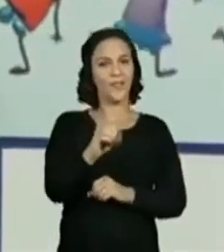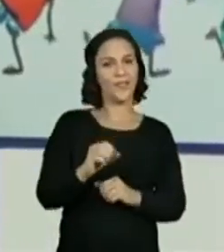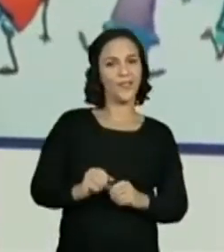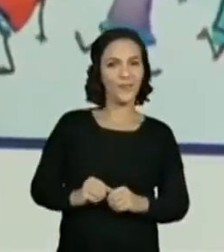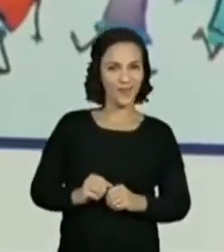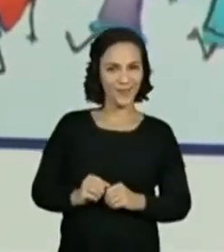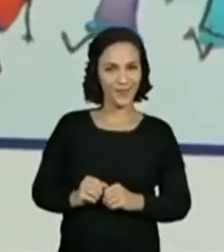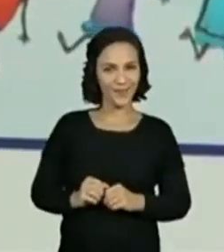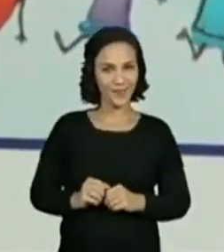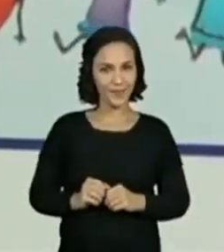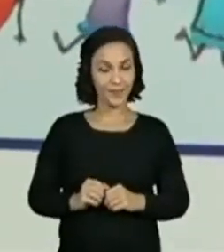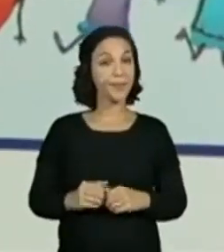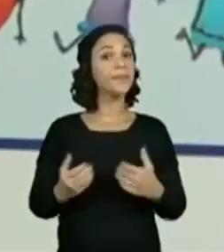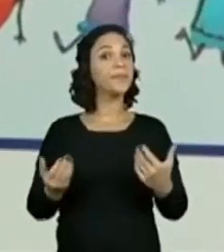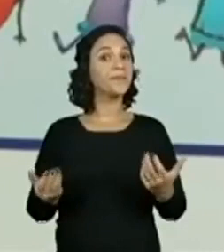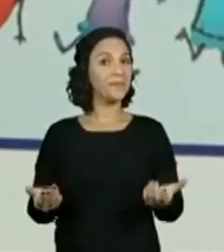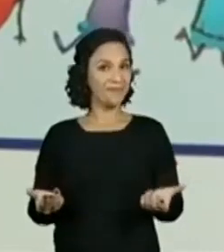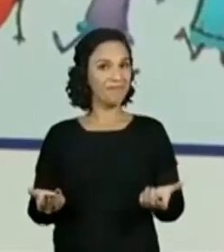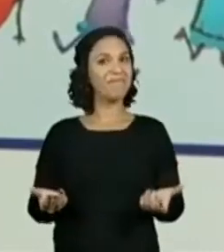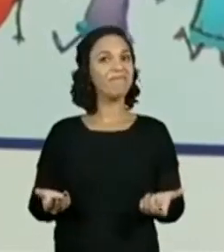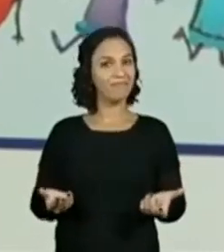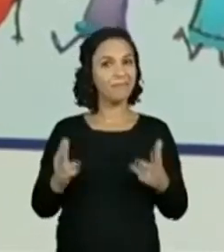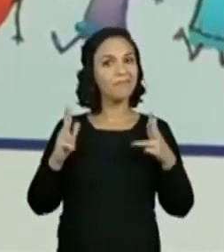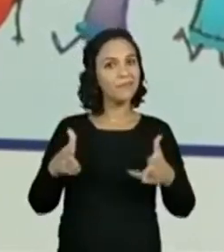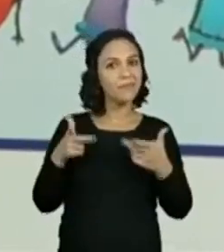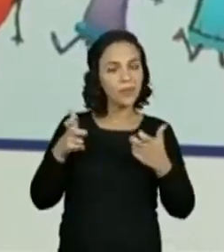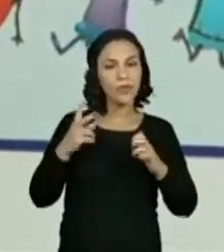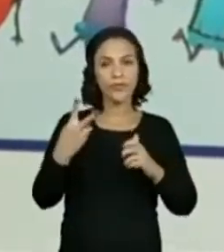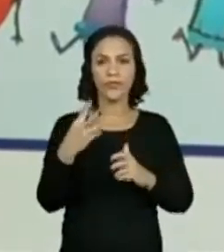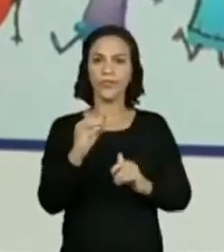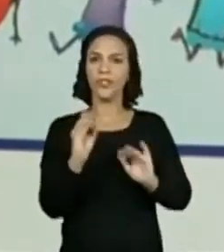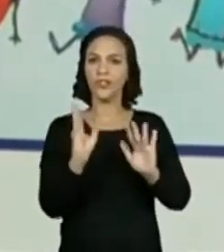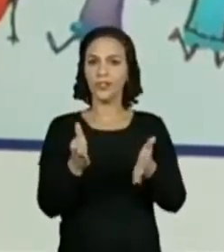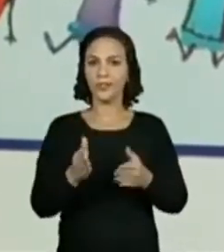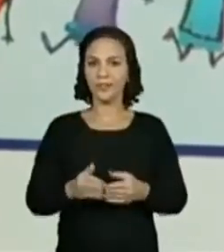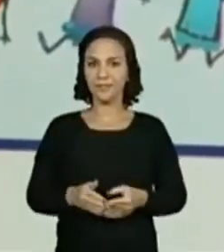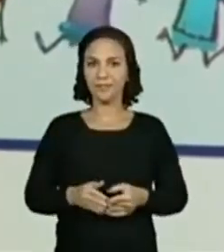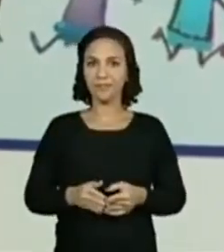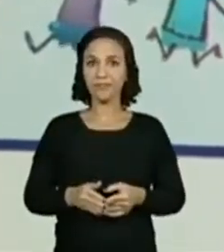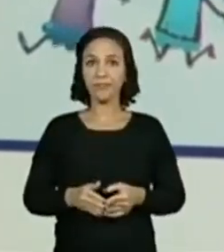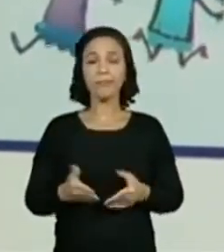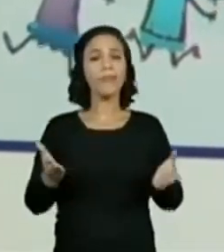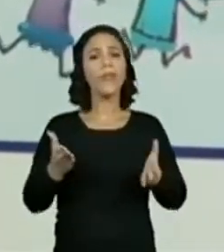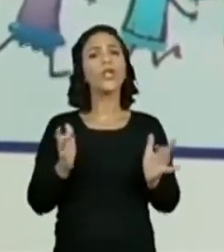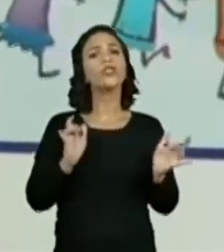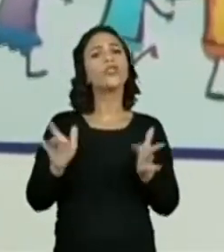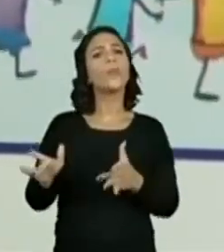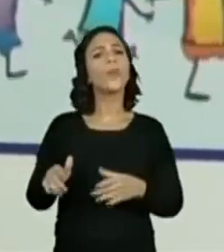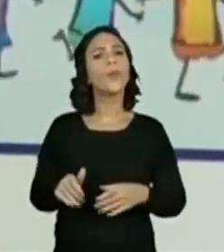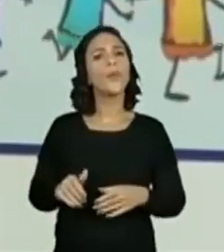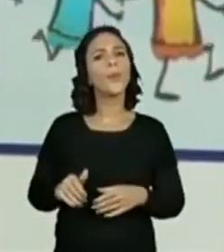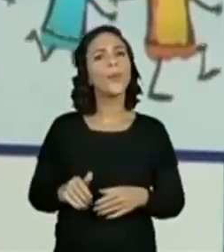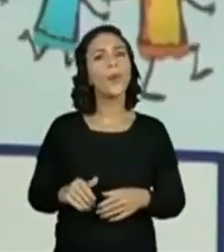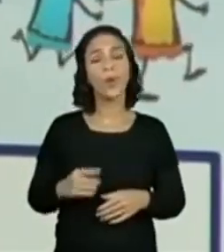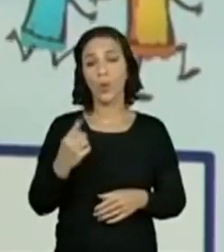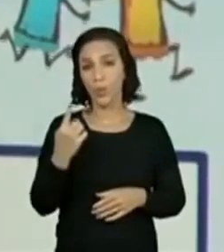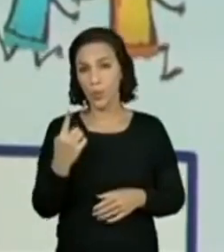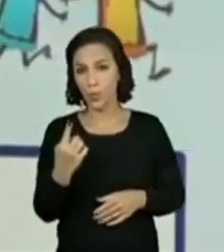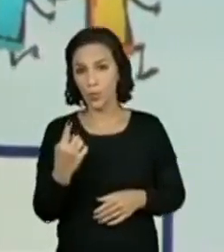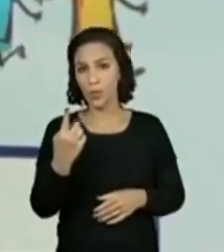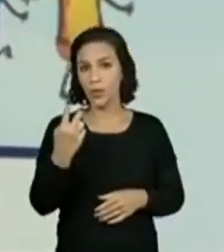Olha lá, já temos 20. E vamos ver quantas crianças sobraram?